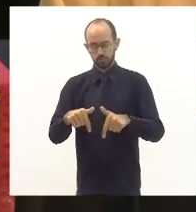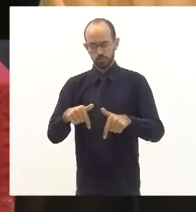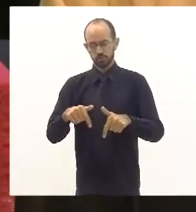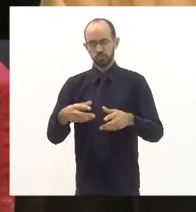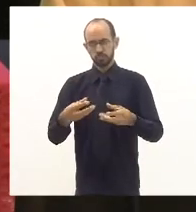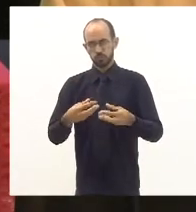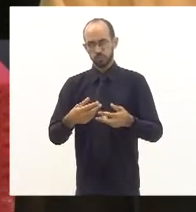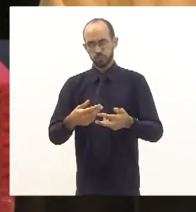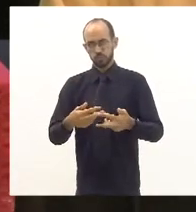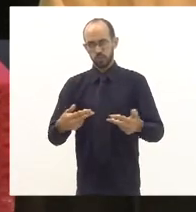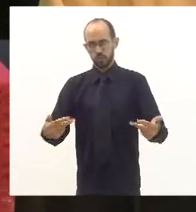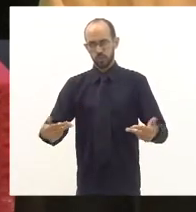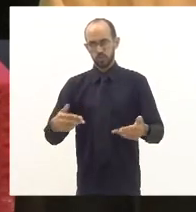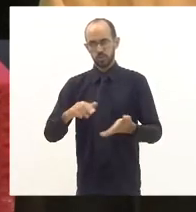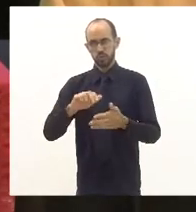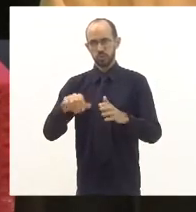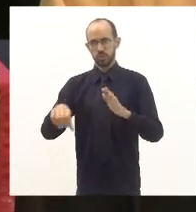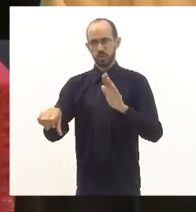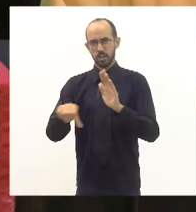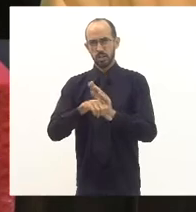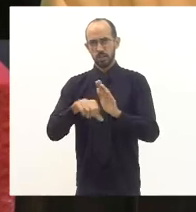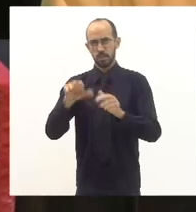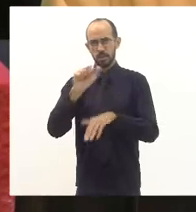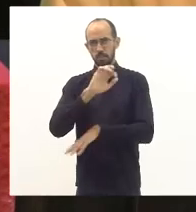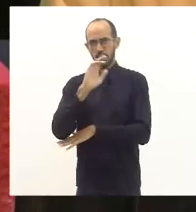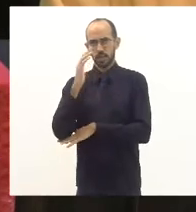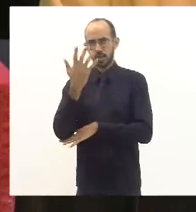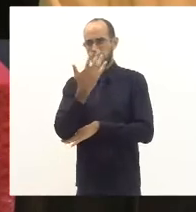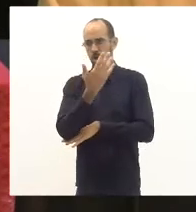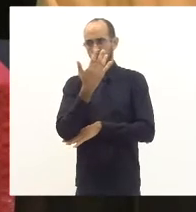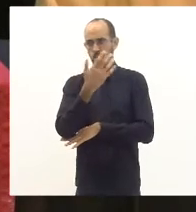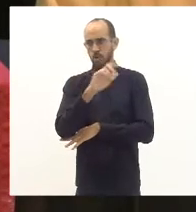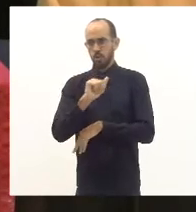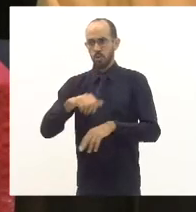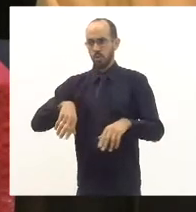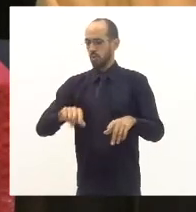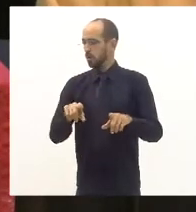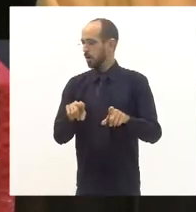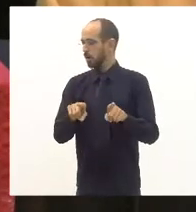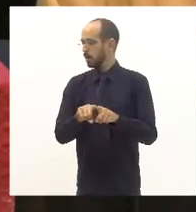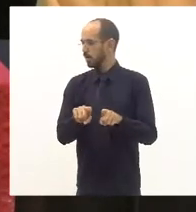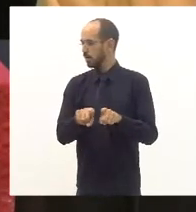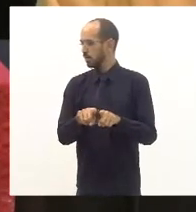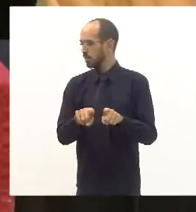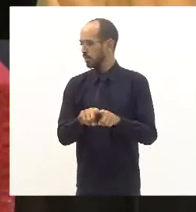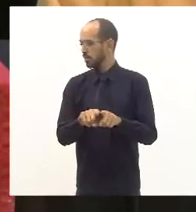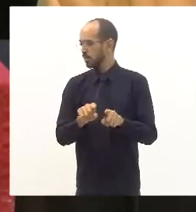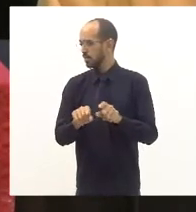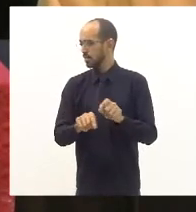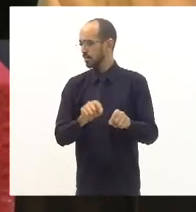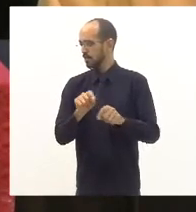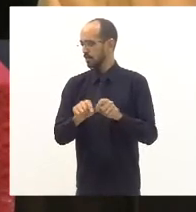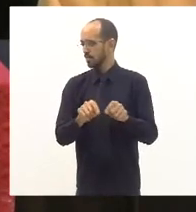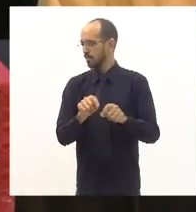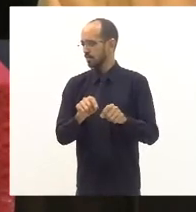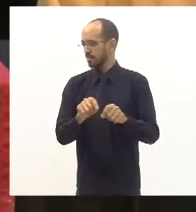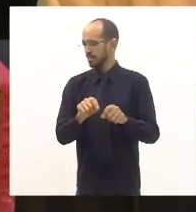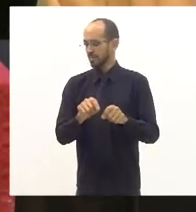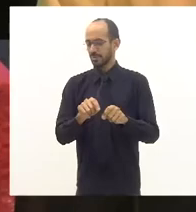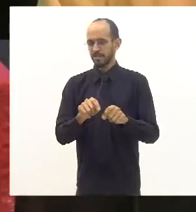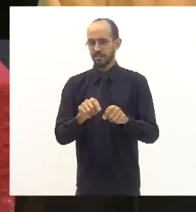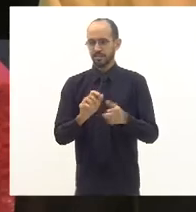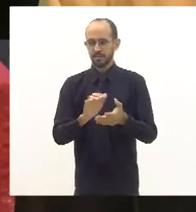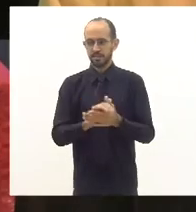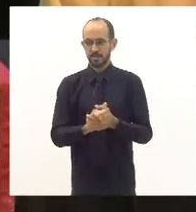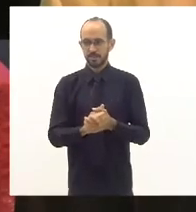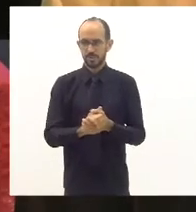áreas, crimes ambientais, várias questões. Infelizmente, não faltam ações para o Ministério